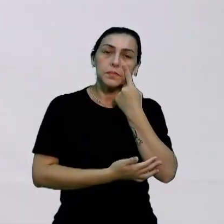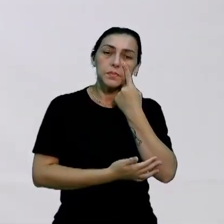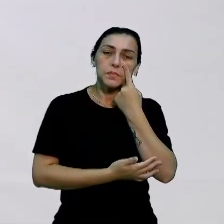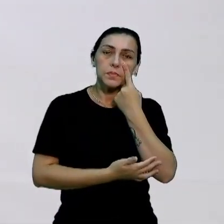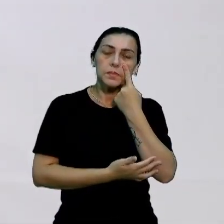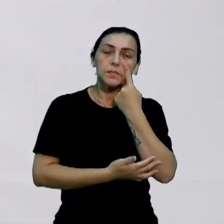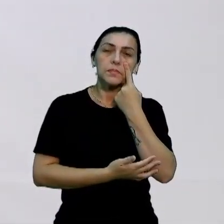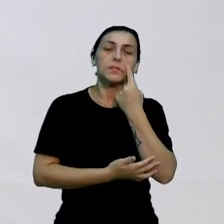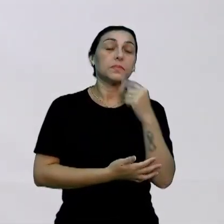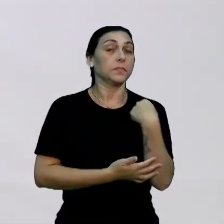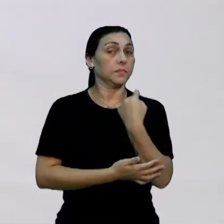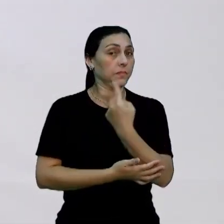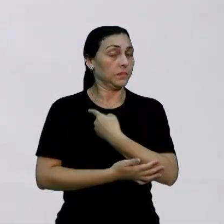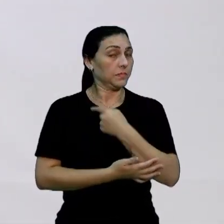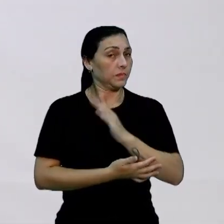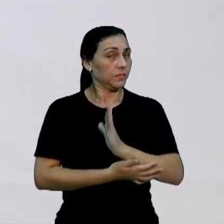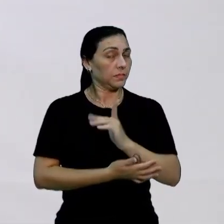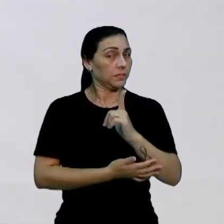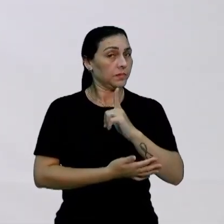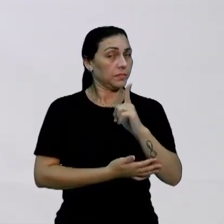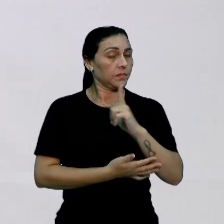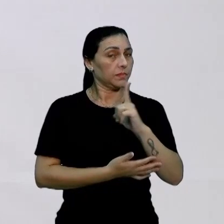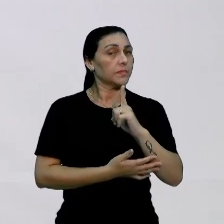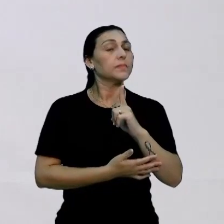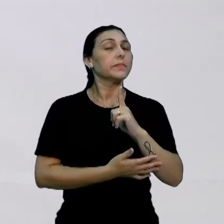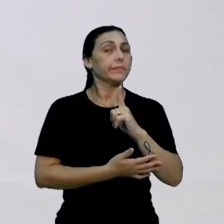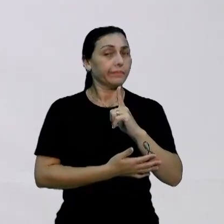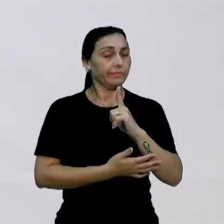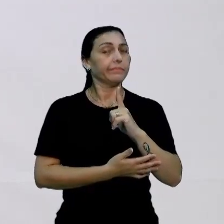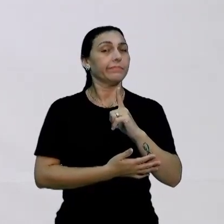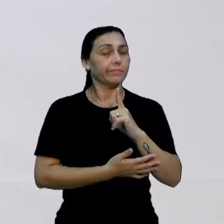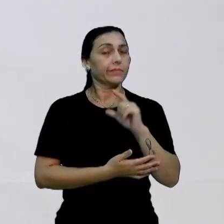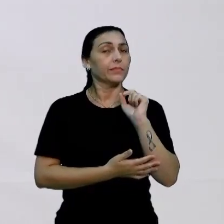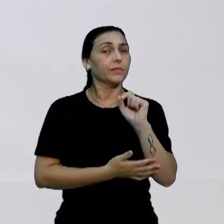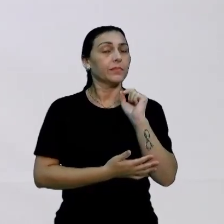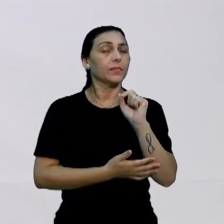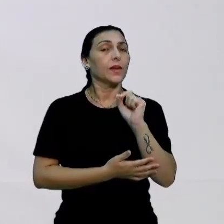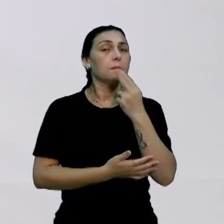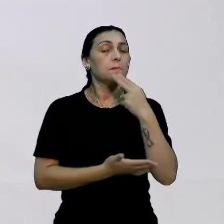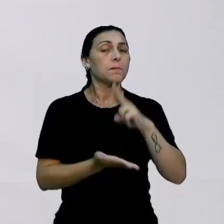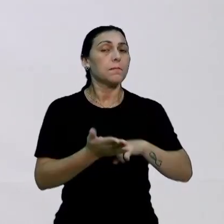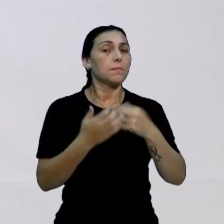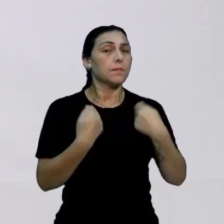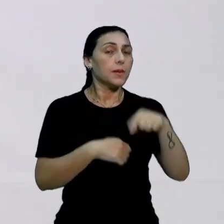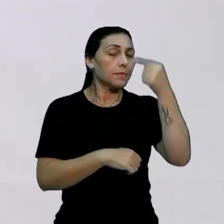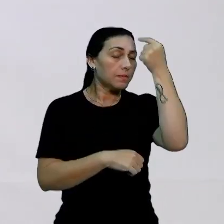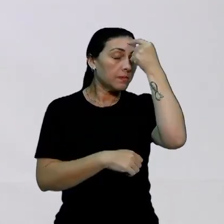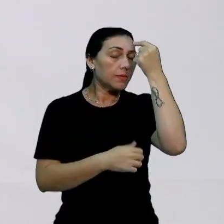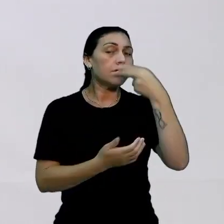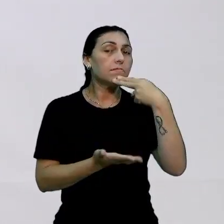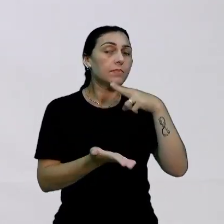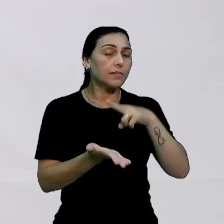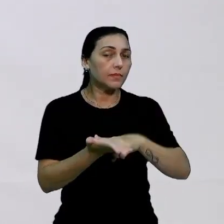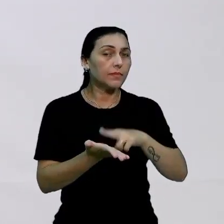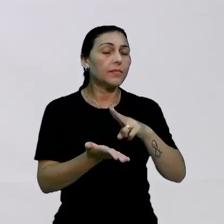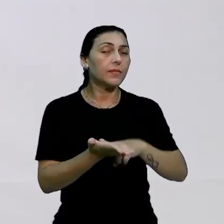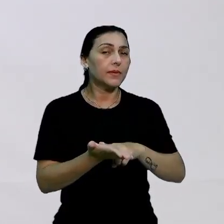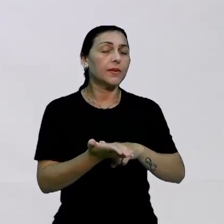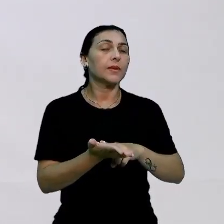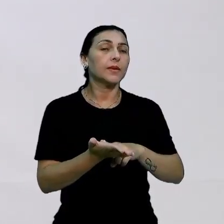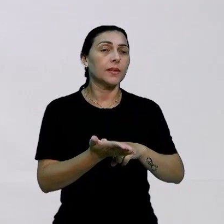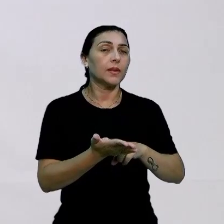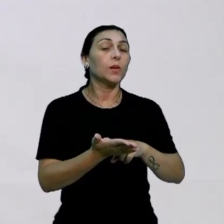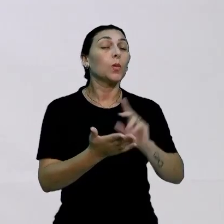aqui que a gente já vai ter uma menção da carta de Pero Vaz de Caminha. Então, você precisa ter na sua cabeça que essa carta ela vem lá, ela remota